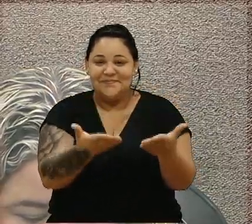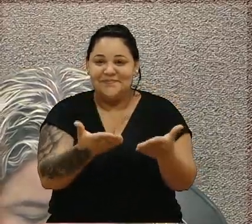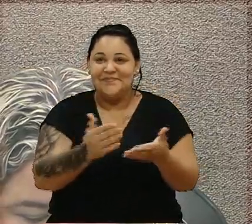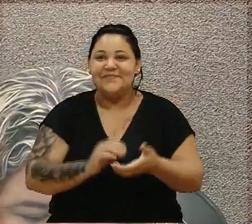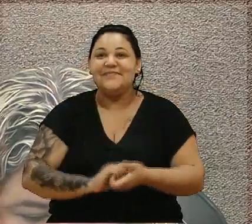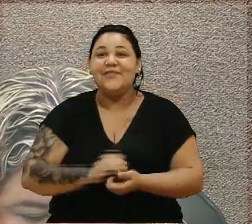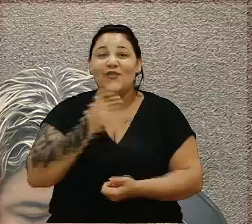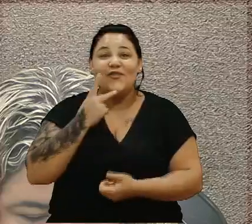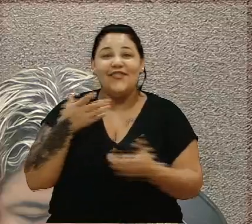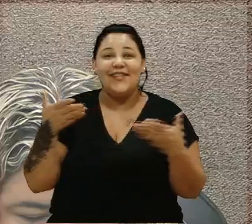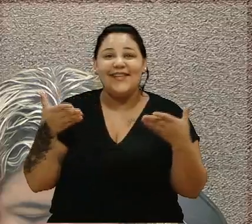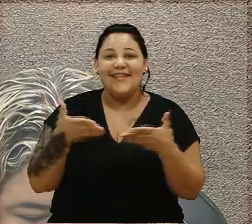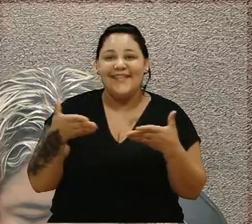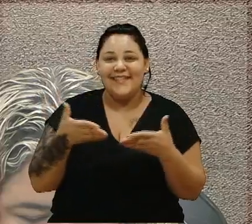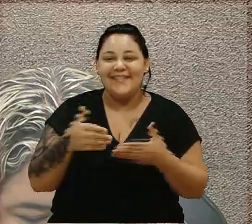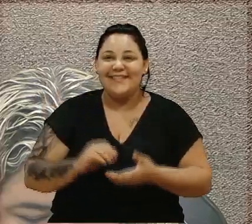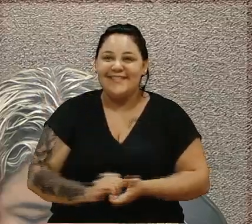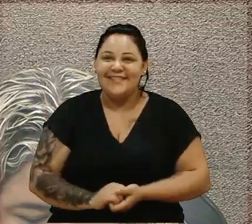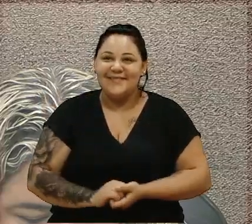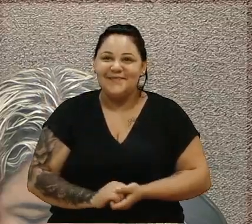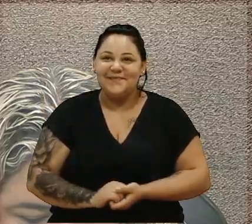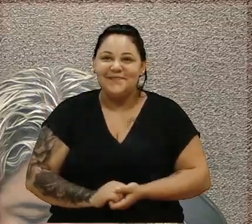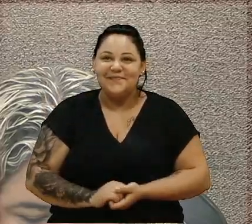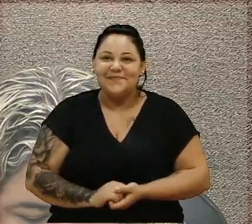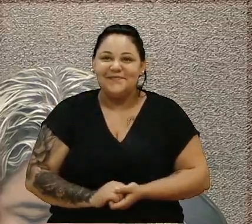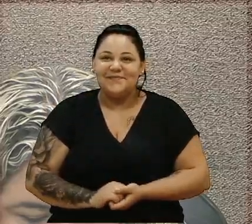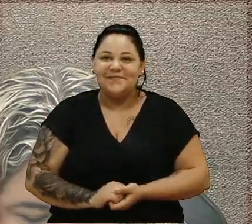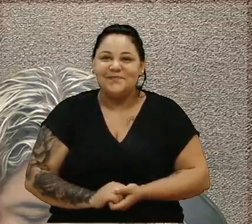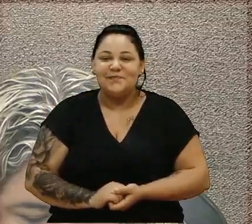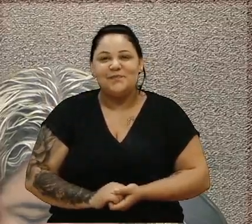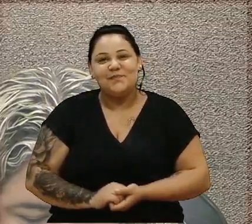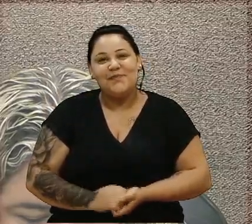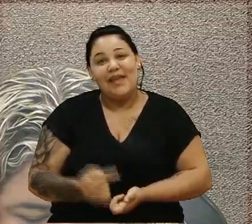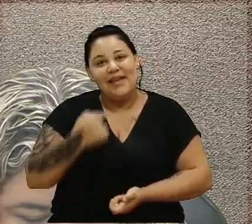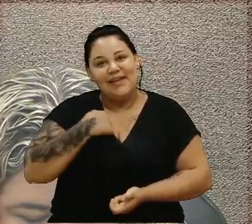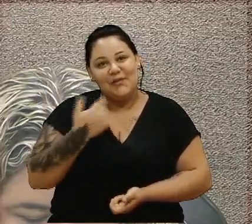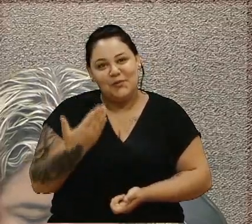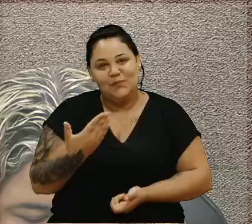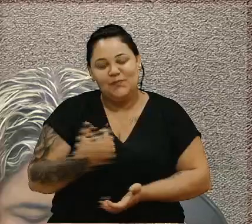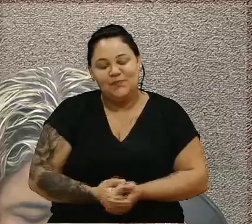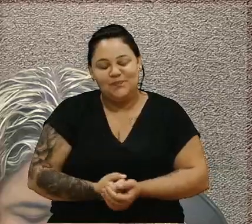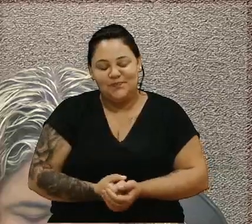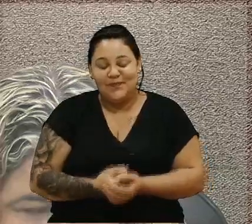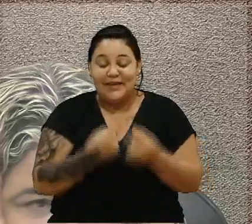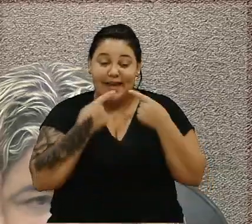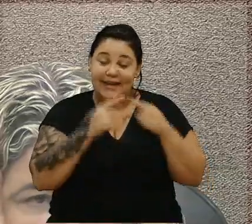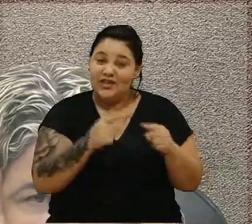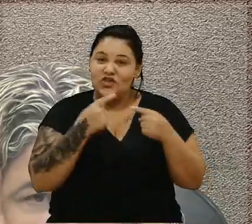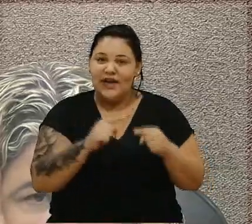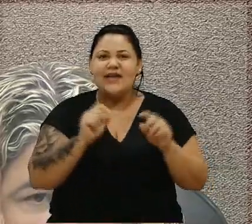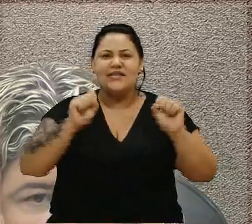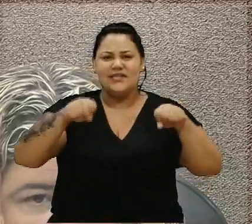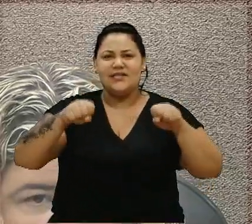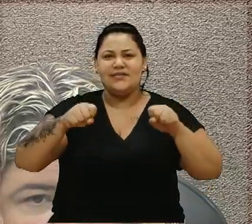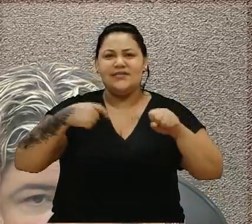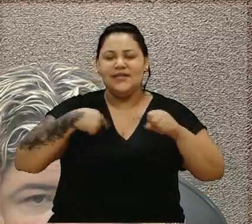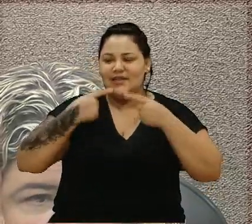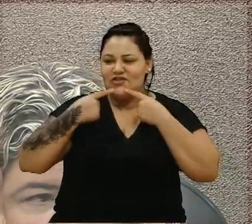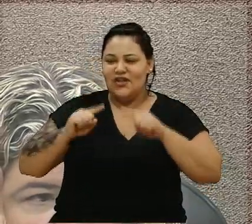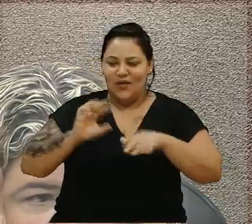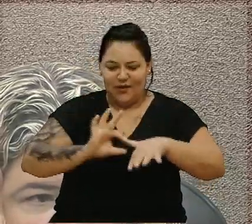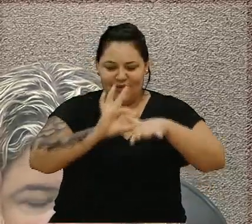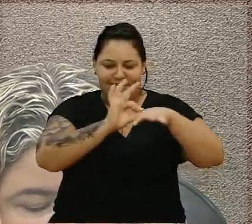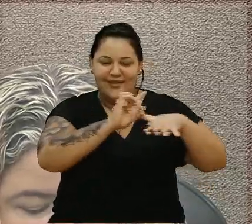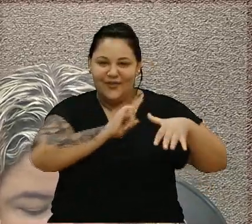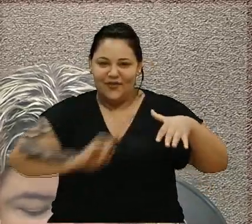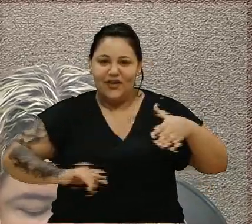vou falar agora. A questão é a seguinte, ó. Eu ia criticar, e critiquei o nosso líder de governo hoje de manhã, ele